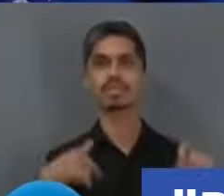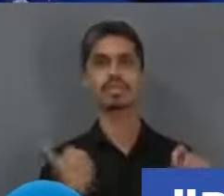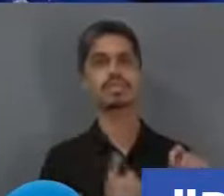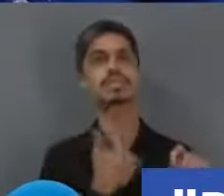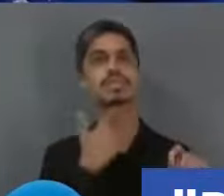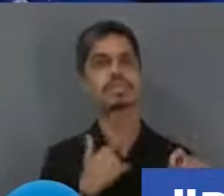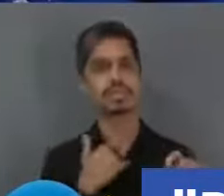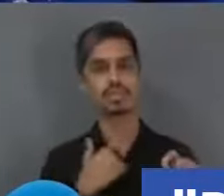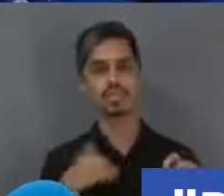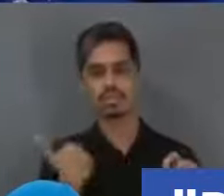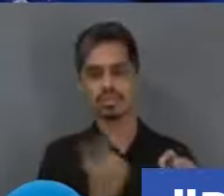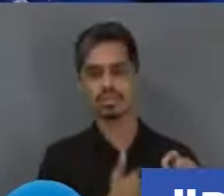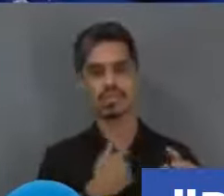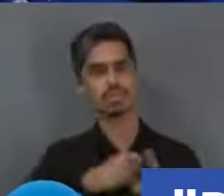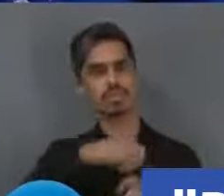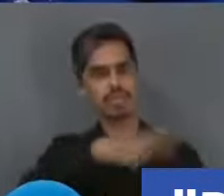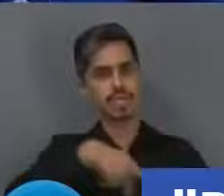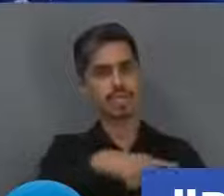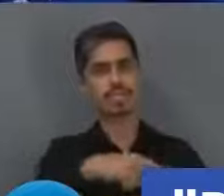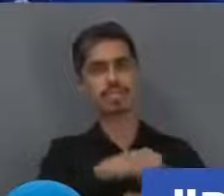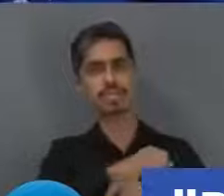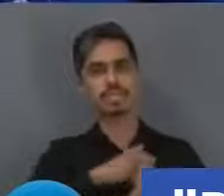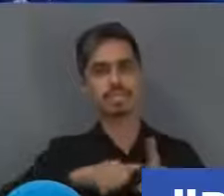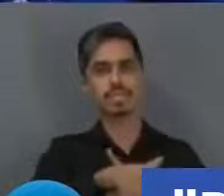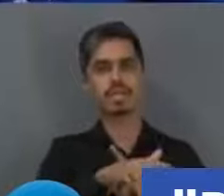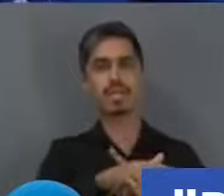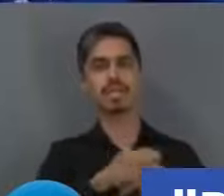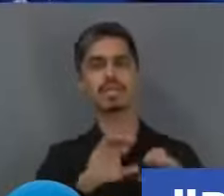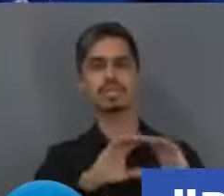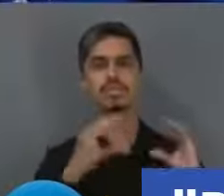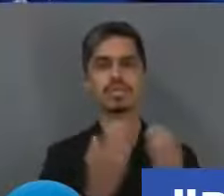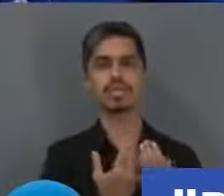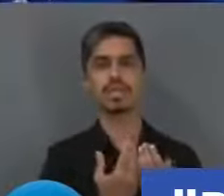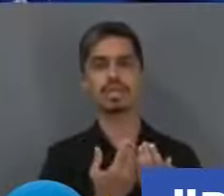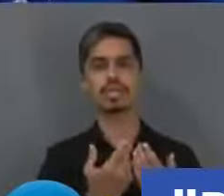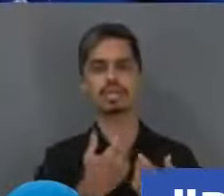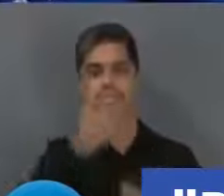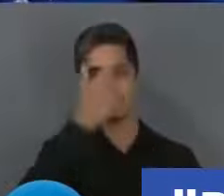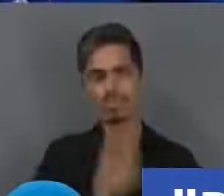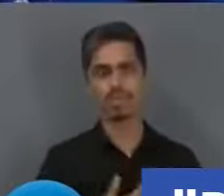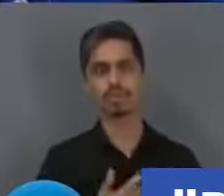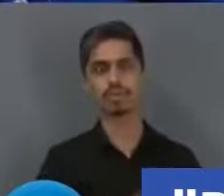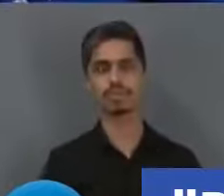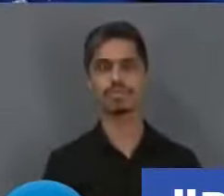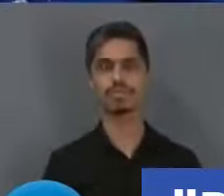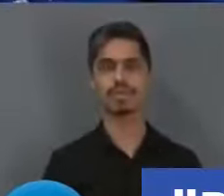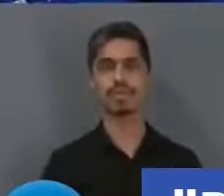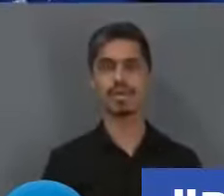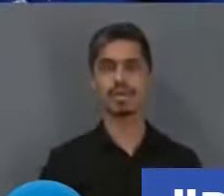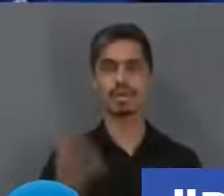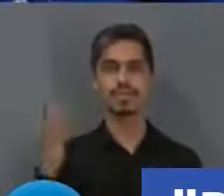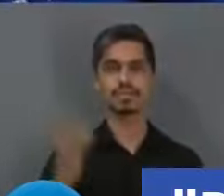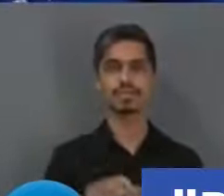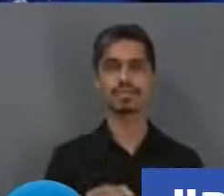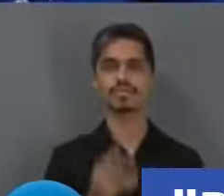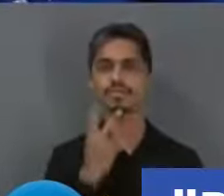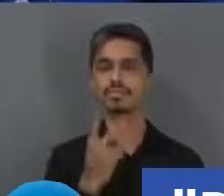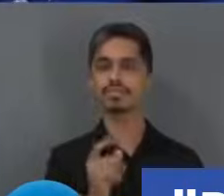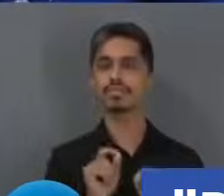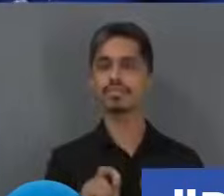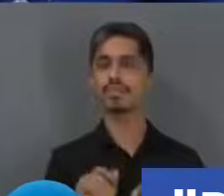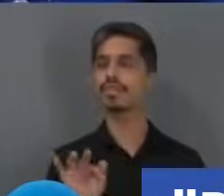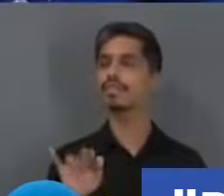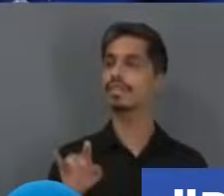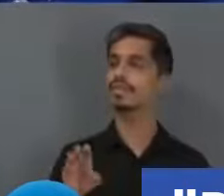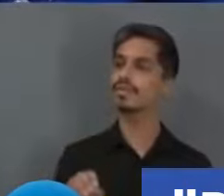país como sociedade como comunidade como indivíduos e nesse momento eu concluo dizendo eh querido Fábio